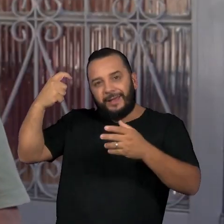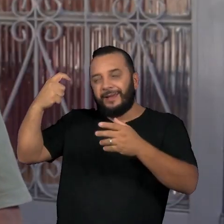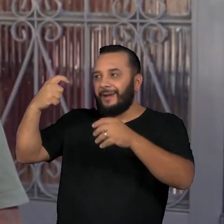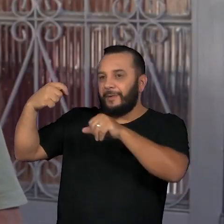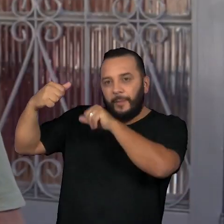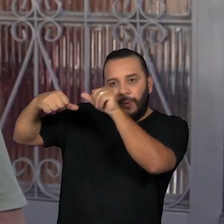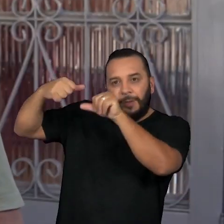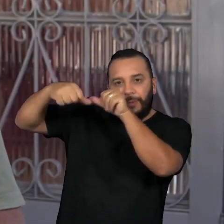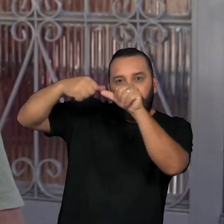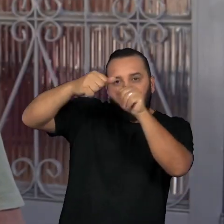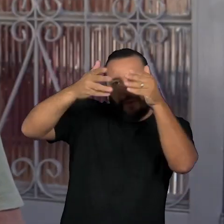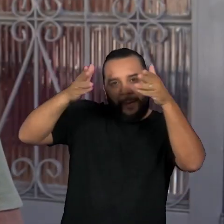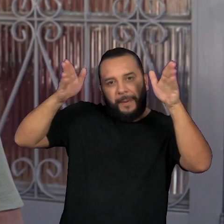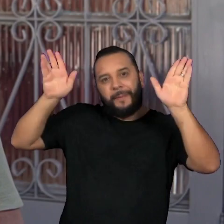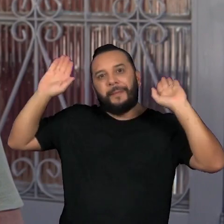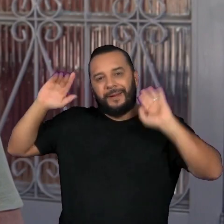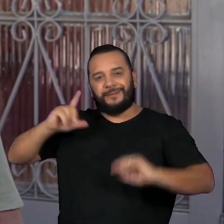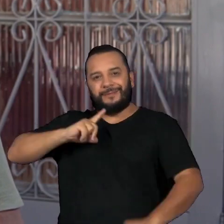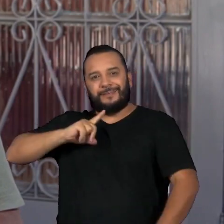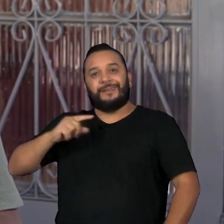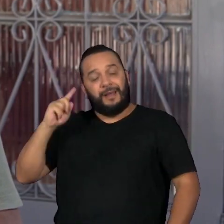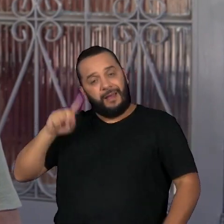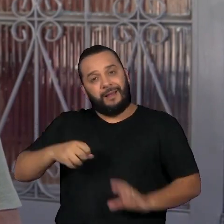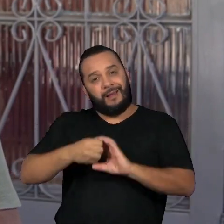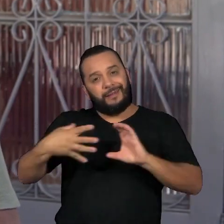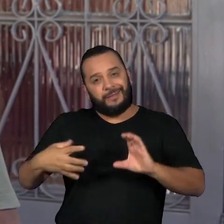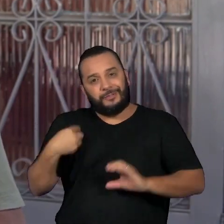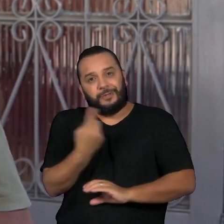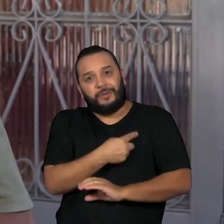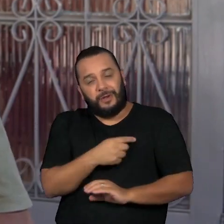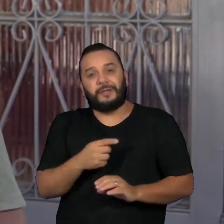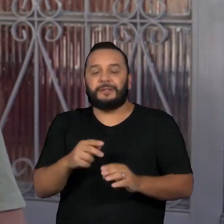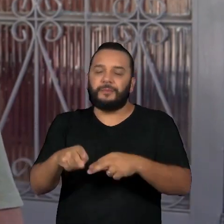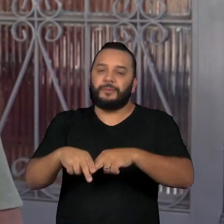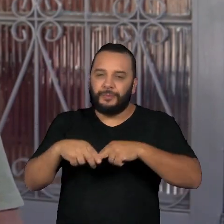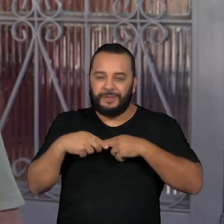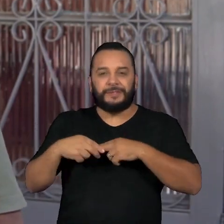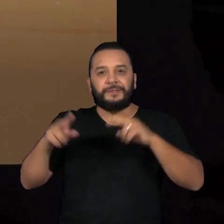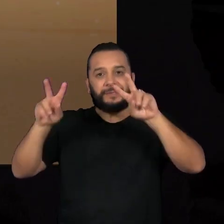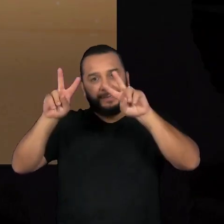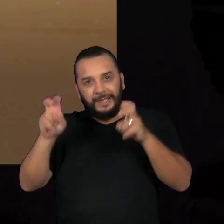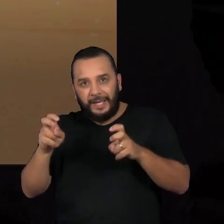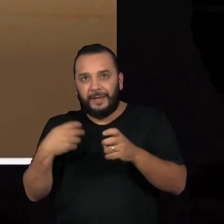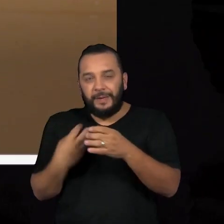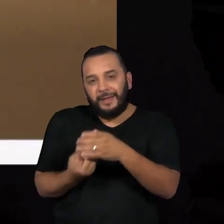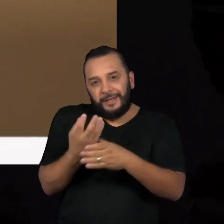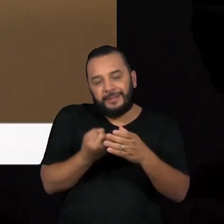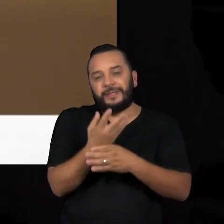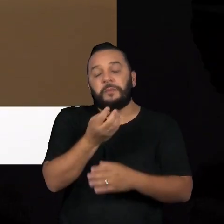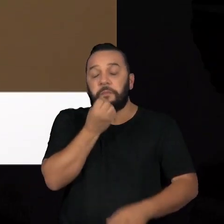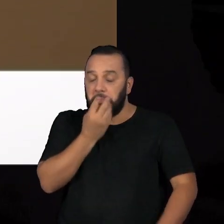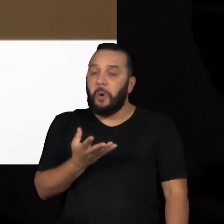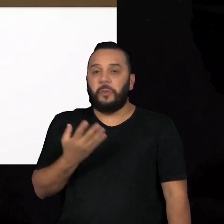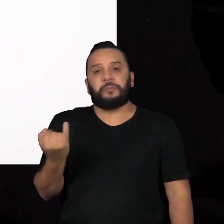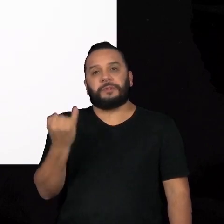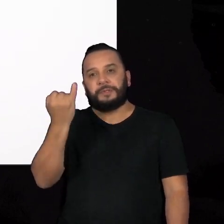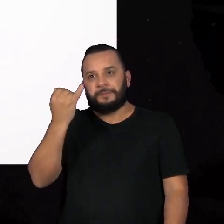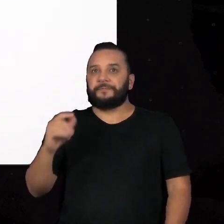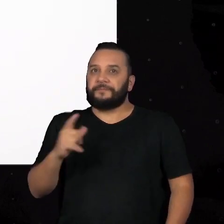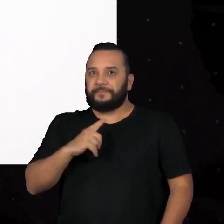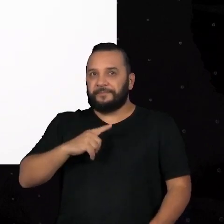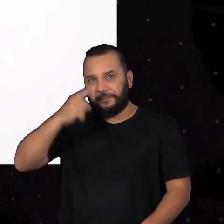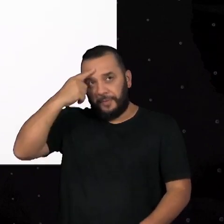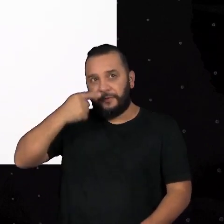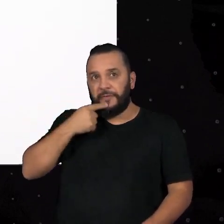característica que o Nós traz e que enriquece as nossas pautas, as nossas produções. Tem uma que foi muito legal, que a gente fez o